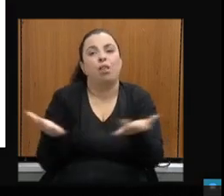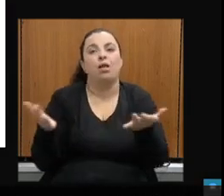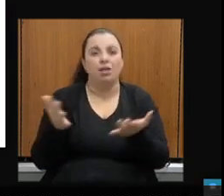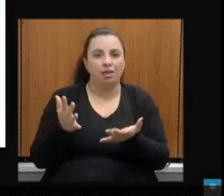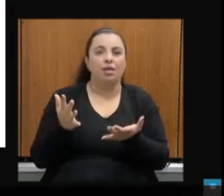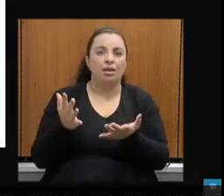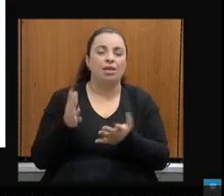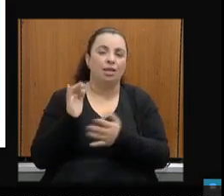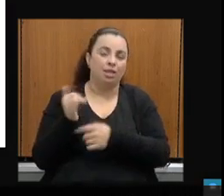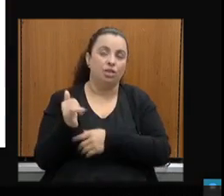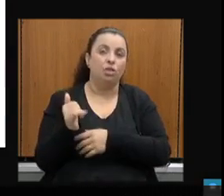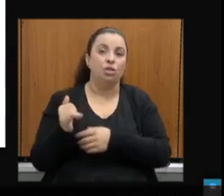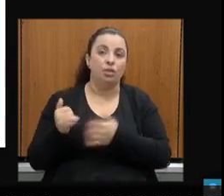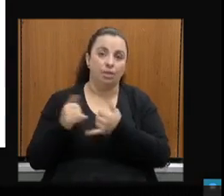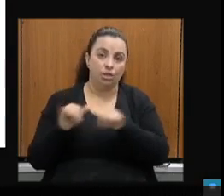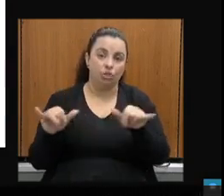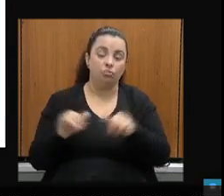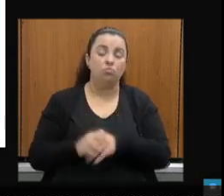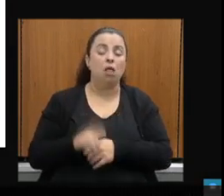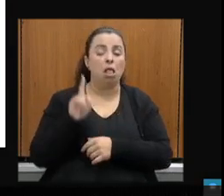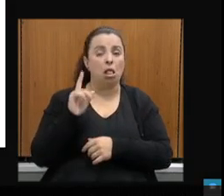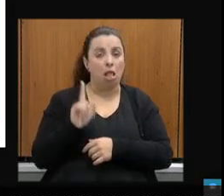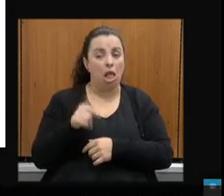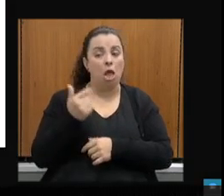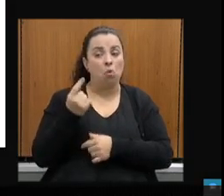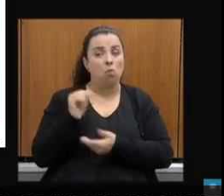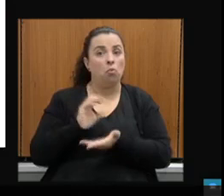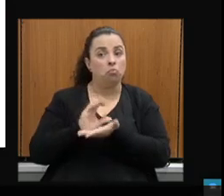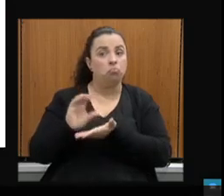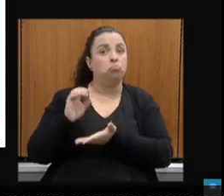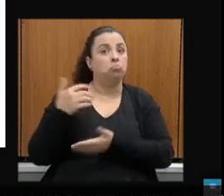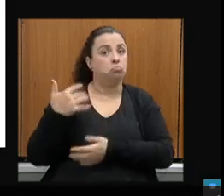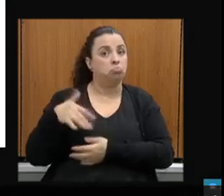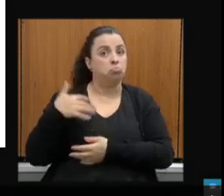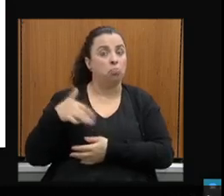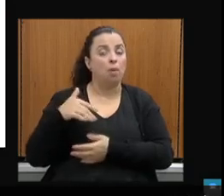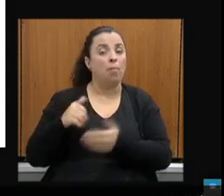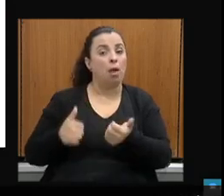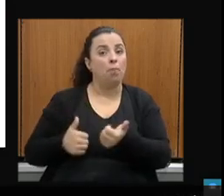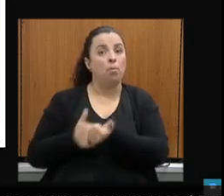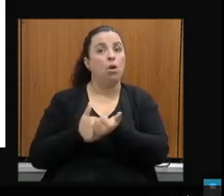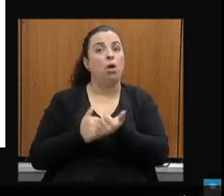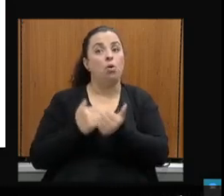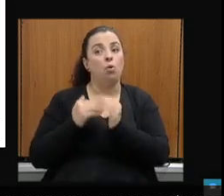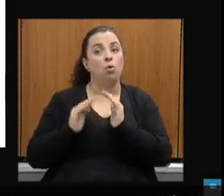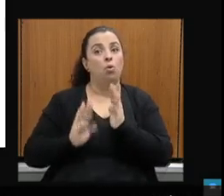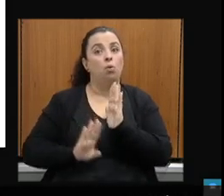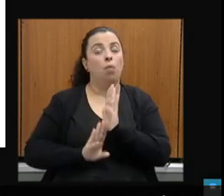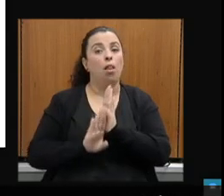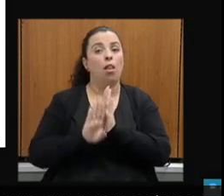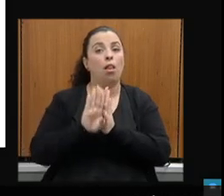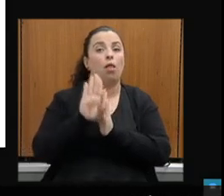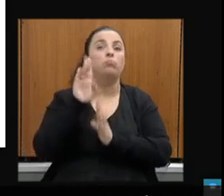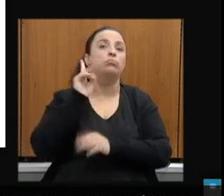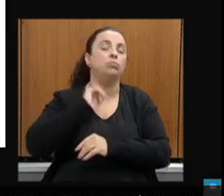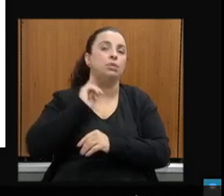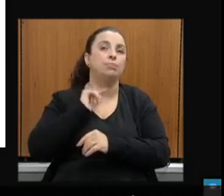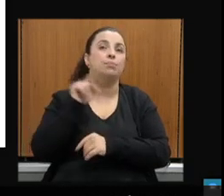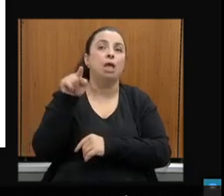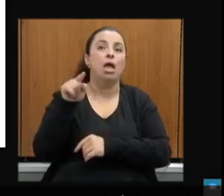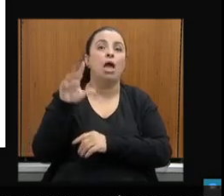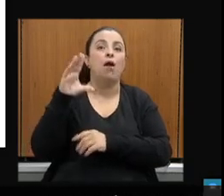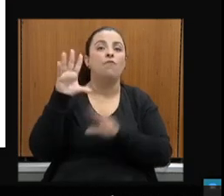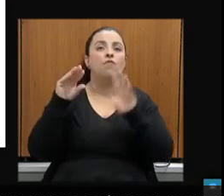grande para poder apoiar o crescimento é em Minas e a gente tem aqui algumas fotos aqui